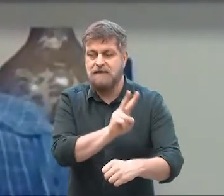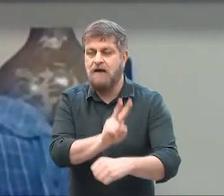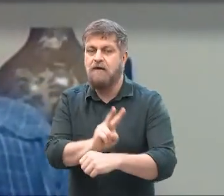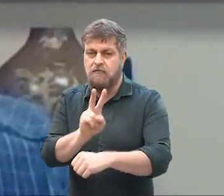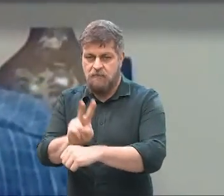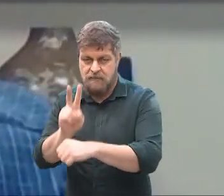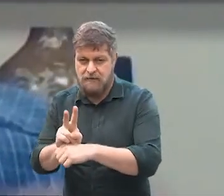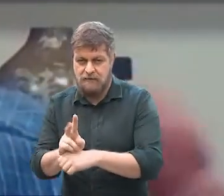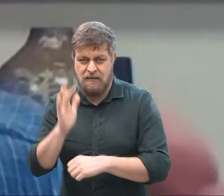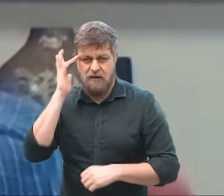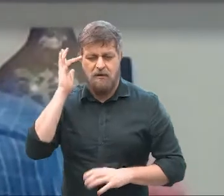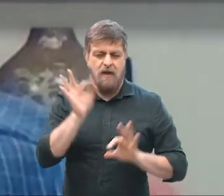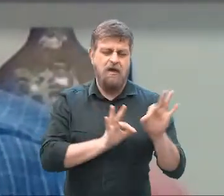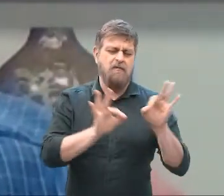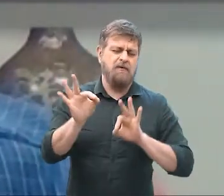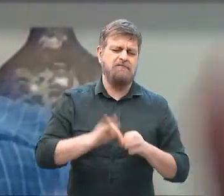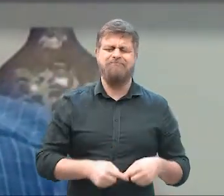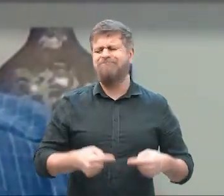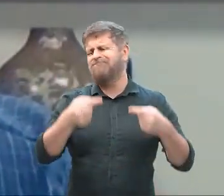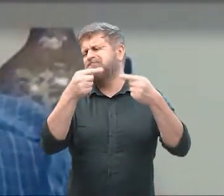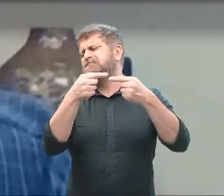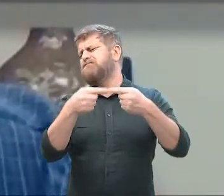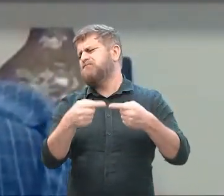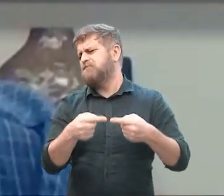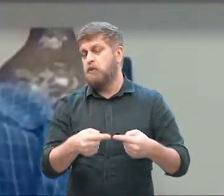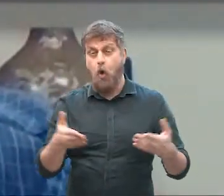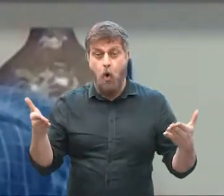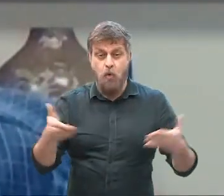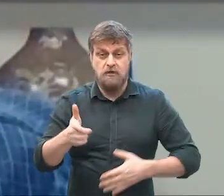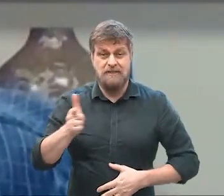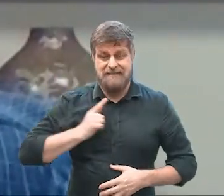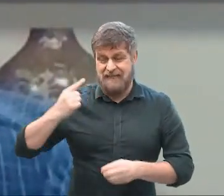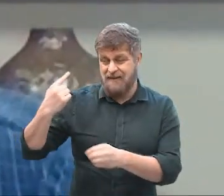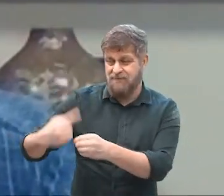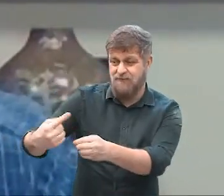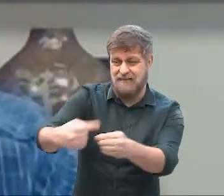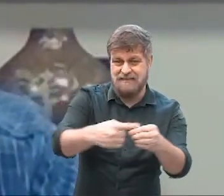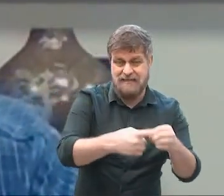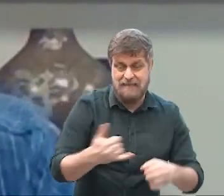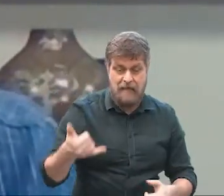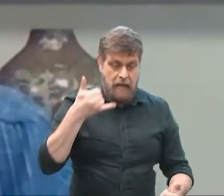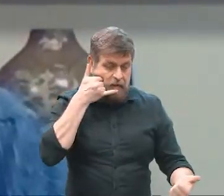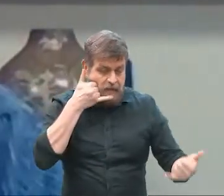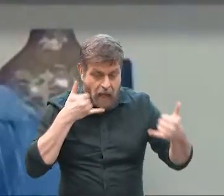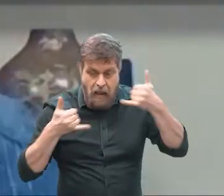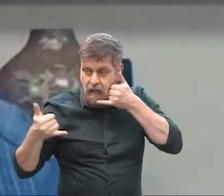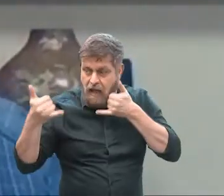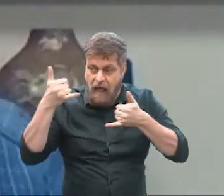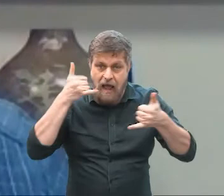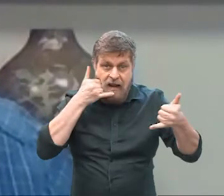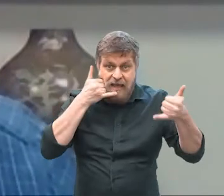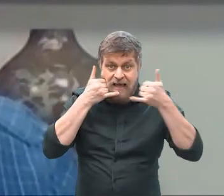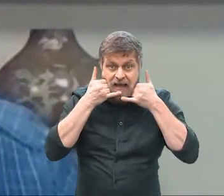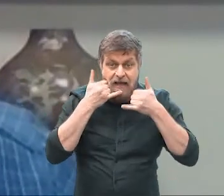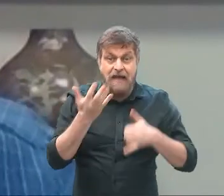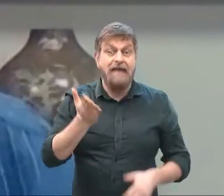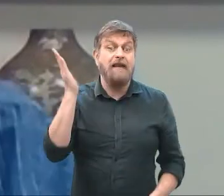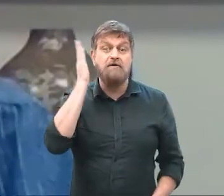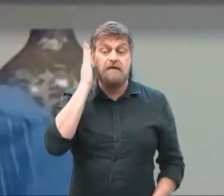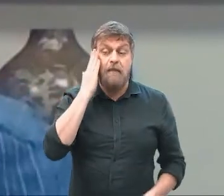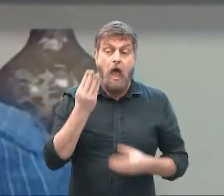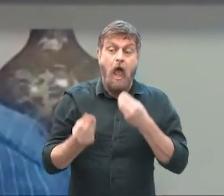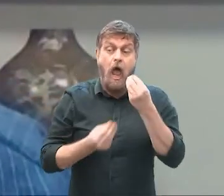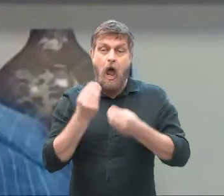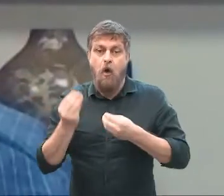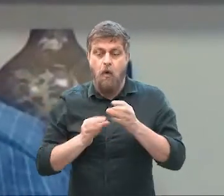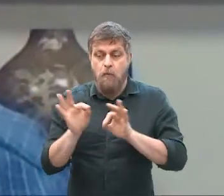acho que o projeto caiu como uma luva. Hoje nós temos várias cidades que ligam para mim procurando o que